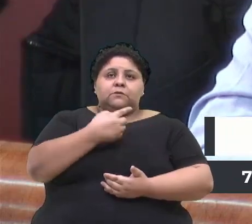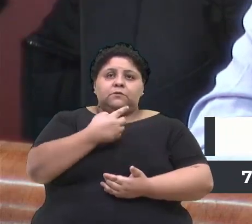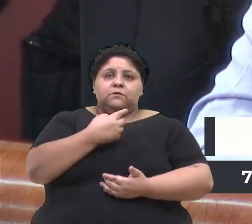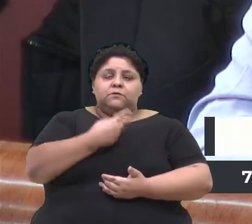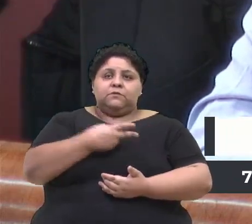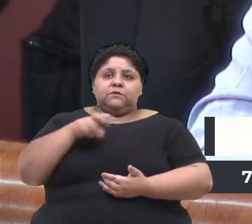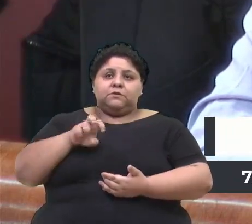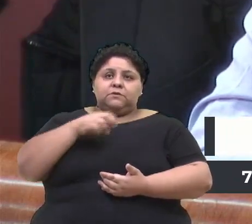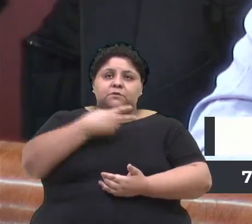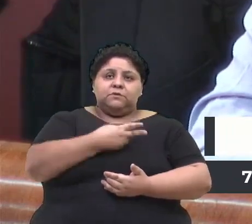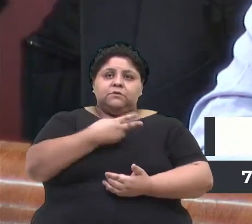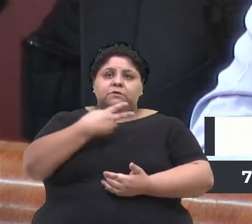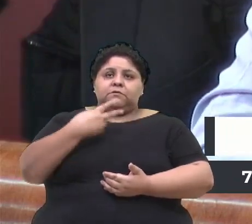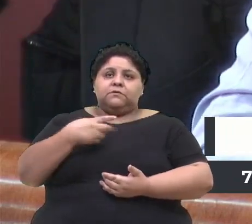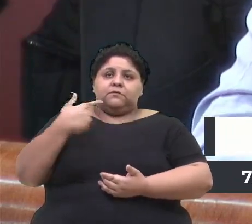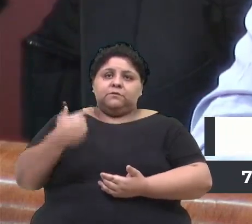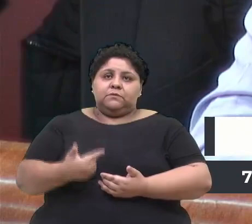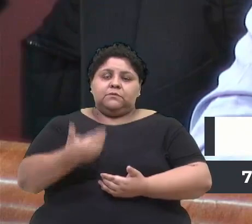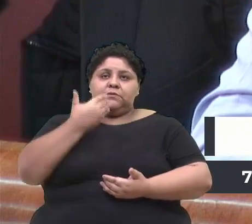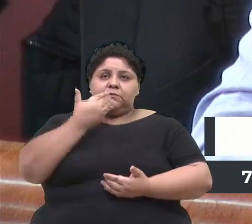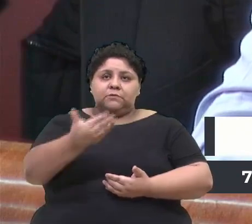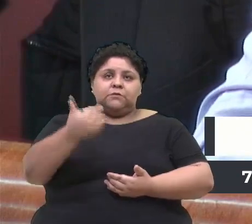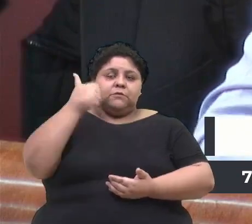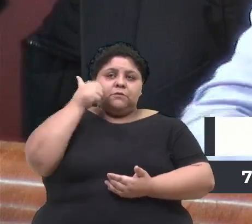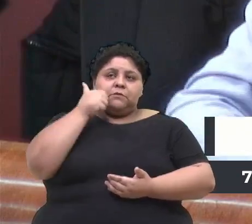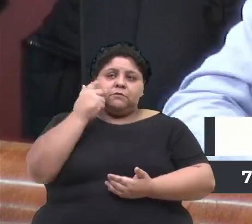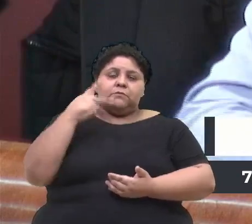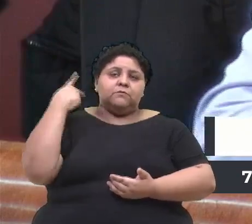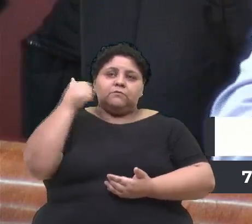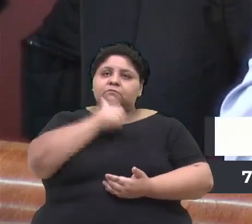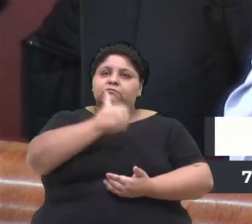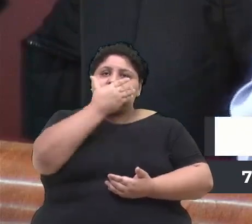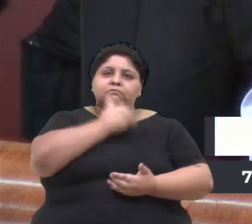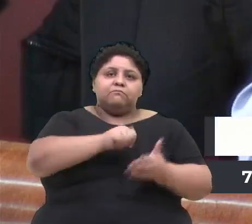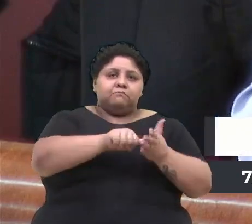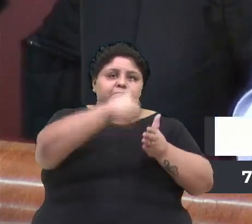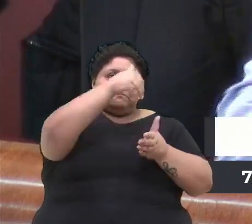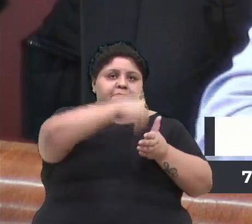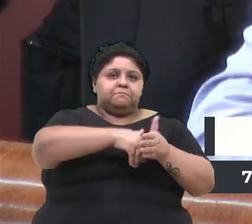227. Solicito, vereadores e vereadoras, que registrem seus votos.